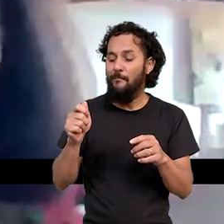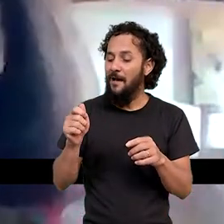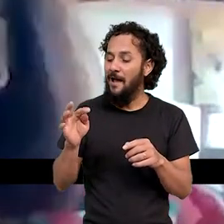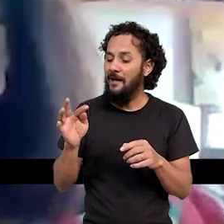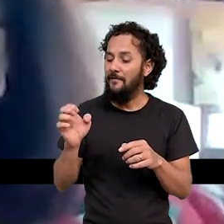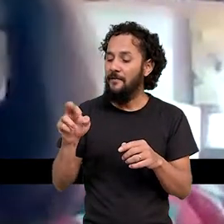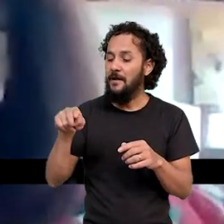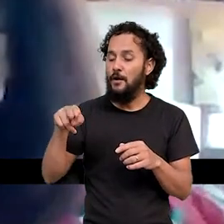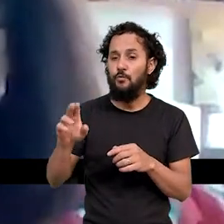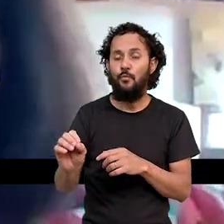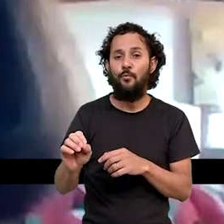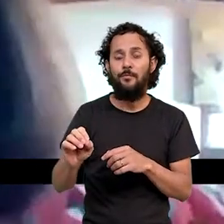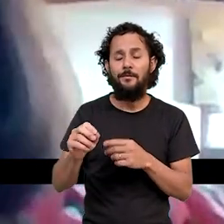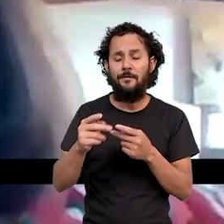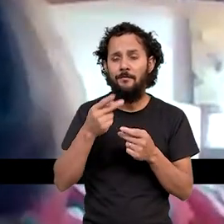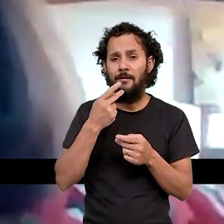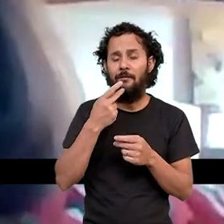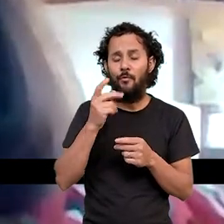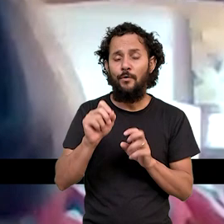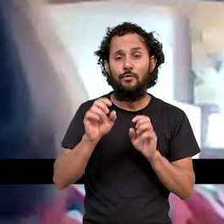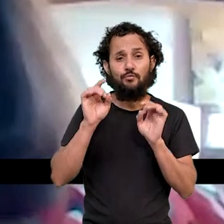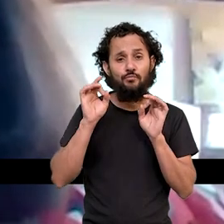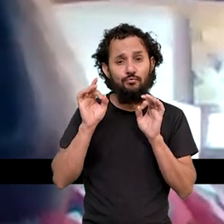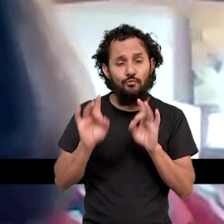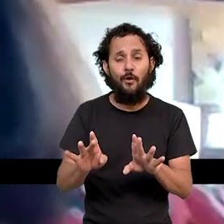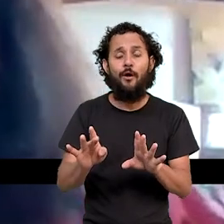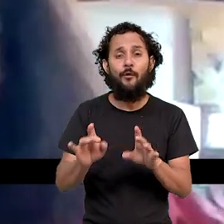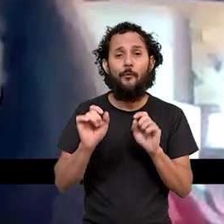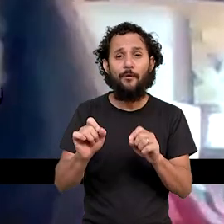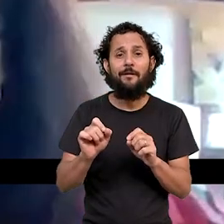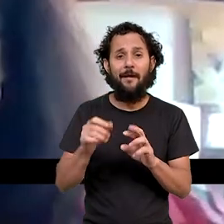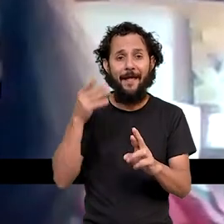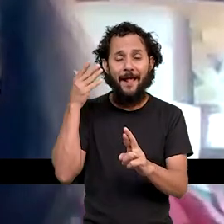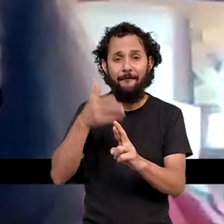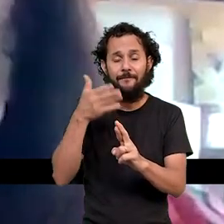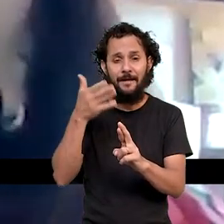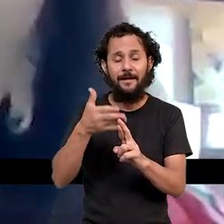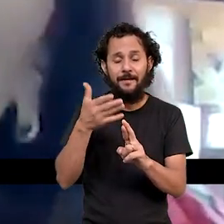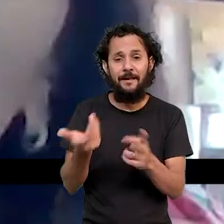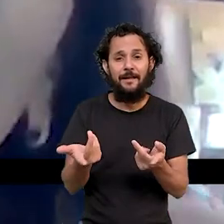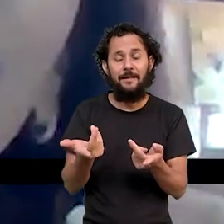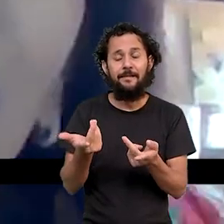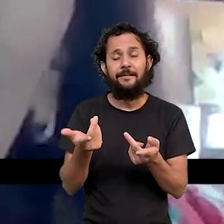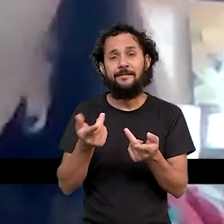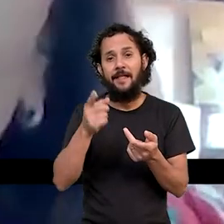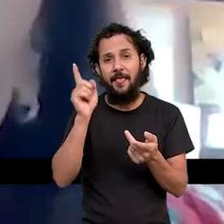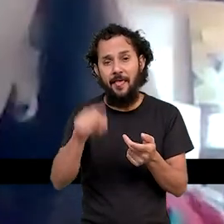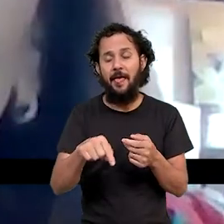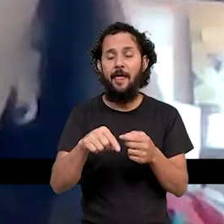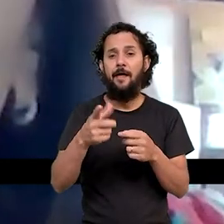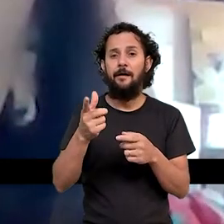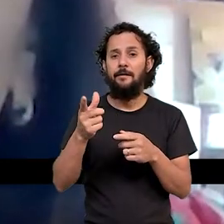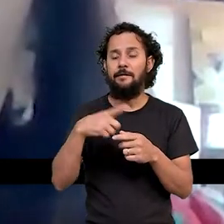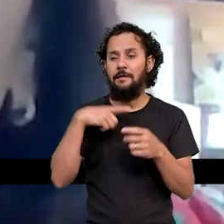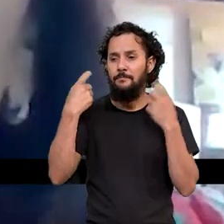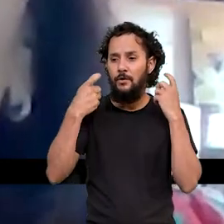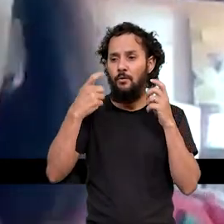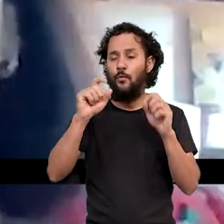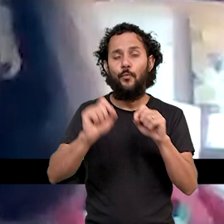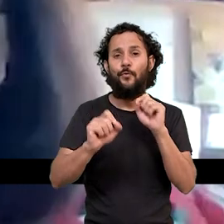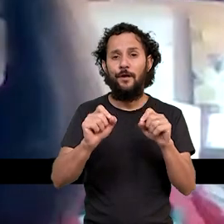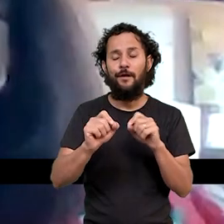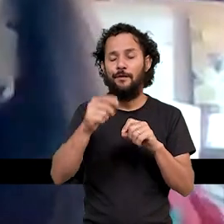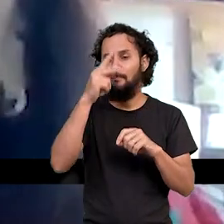consequentemente, entendia que apenas eram referências ou seriam objeto de